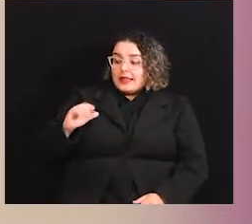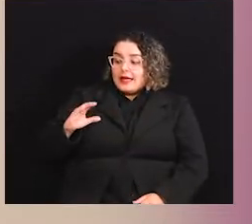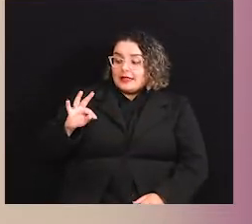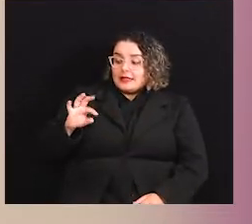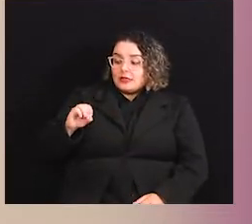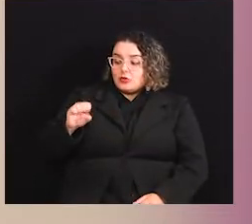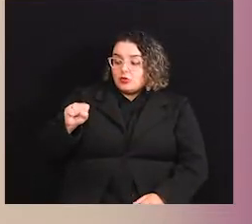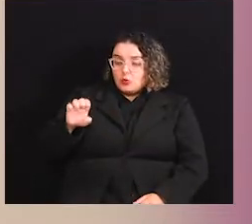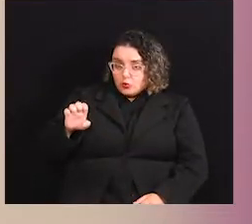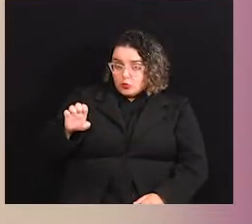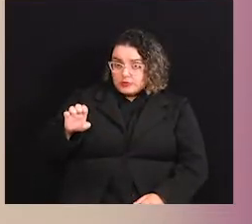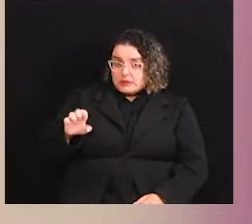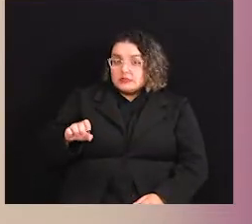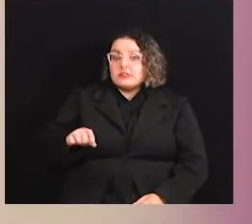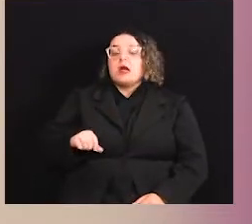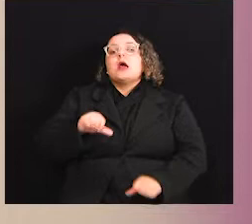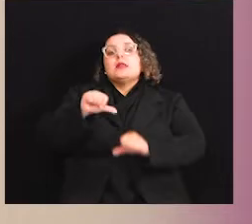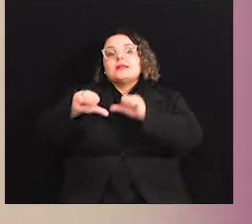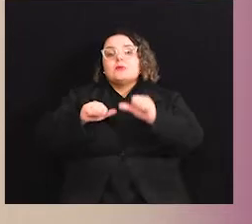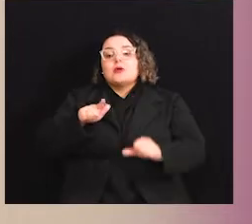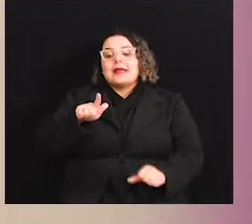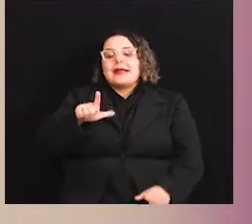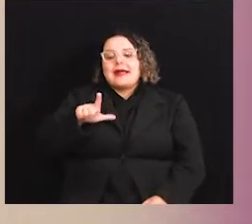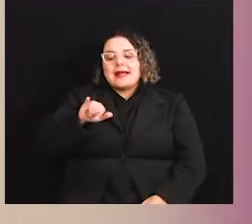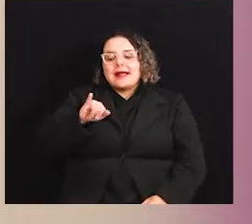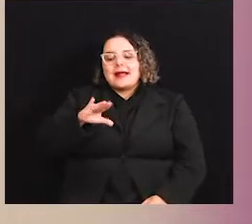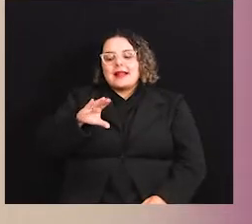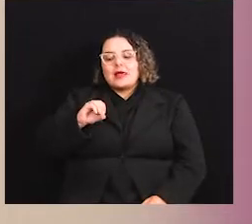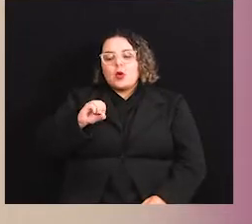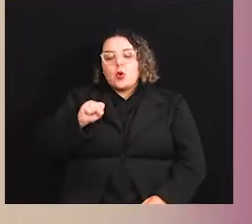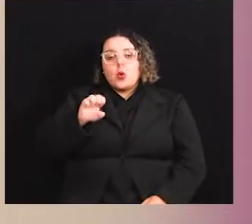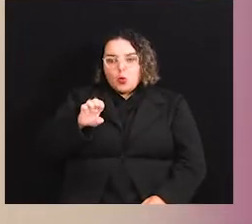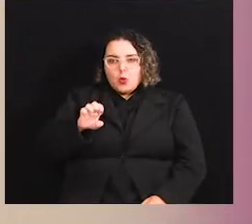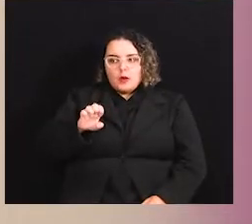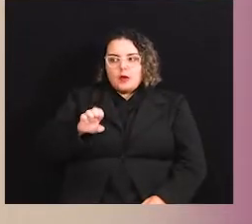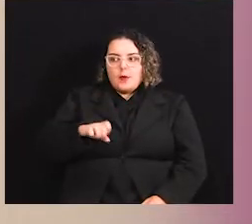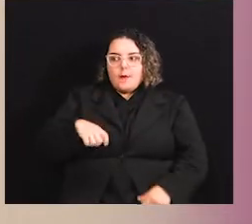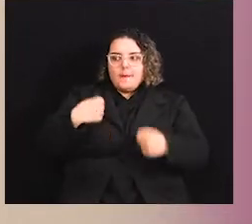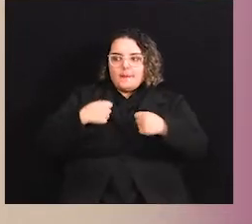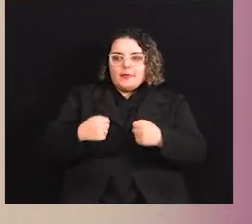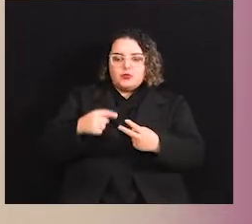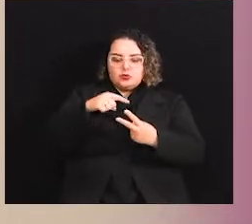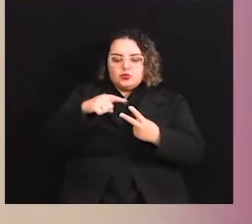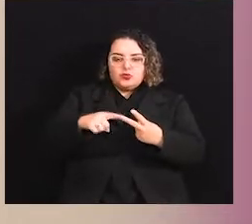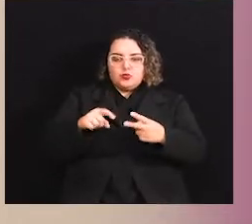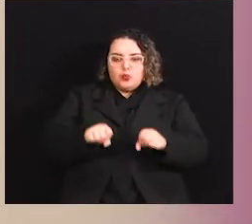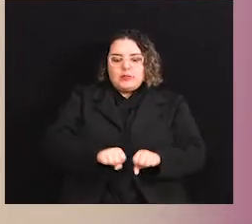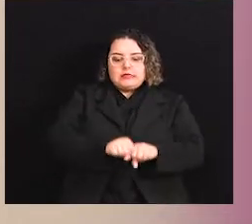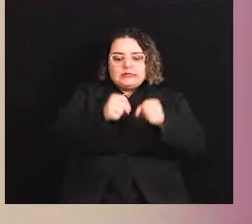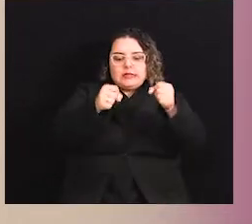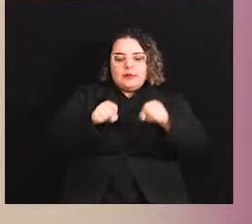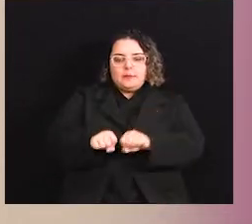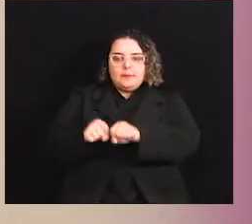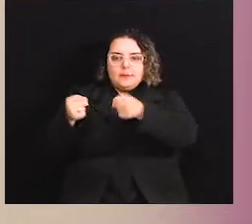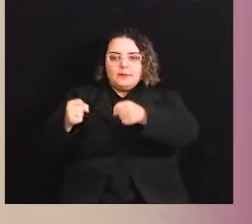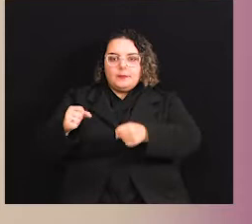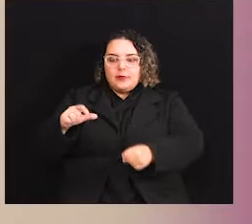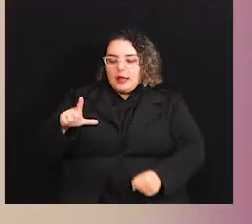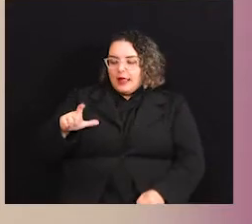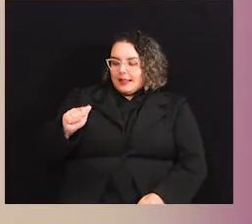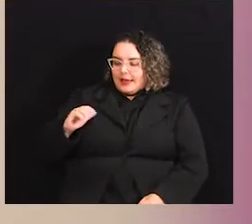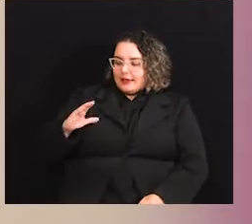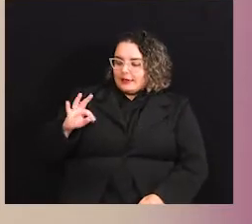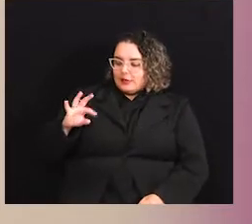que é aquilo que é absorvível para o nosso organismo, a gente tem que ter 2 quebras da lactose. Então, a lactose é um